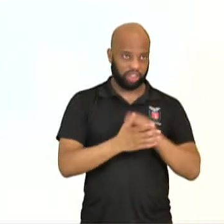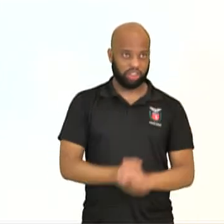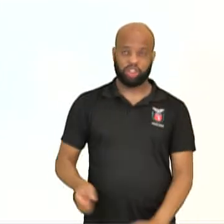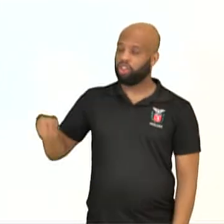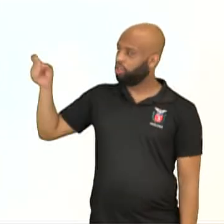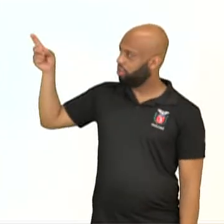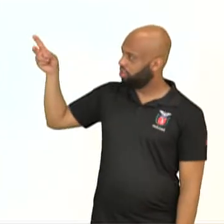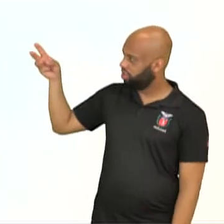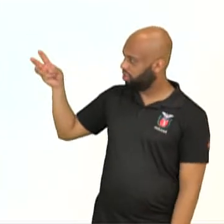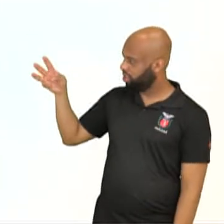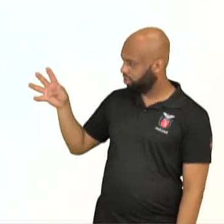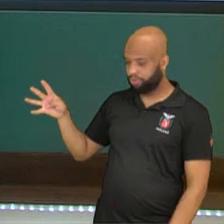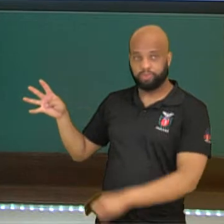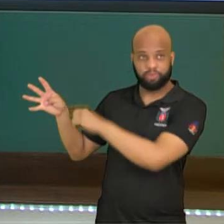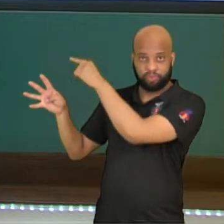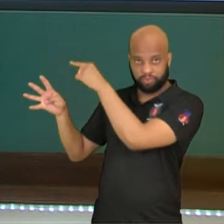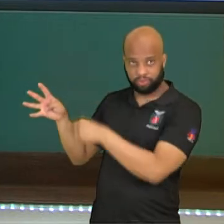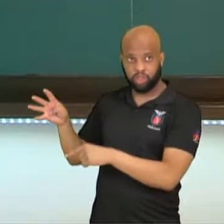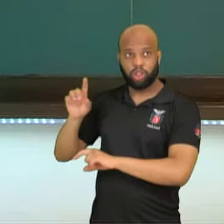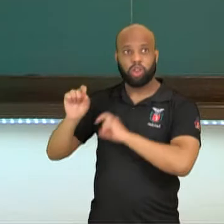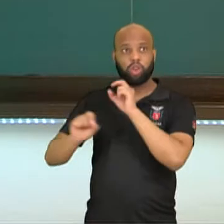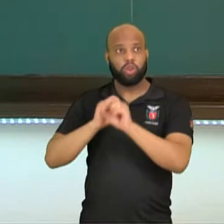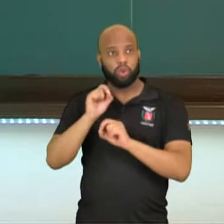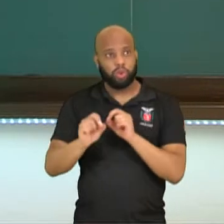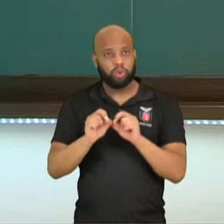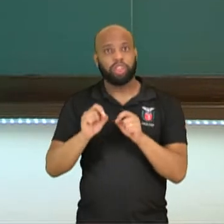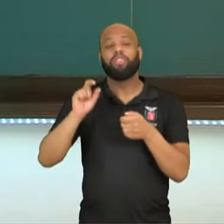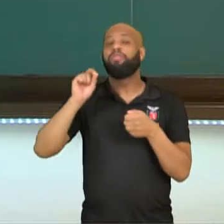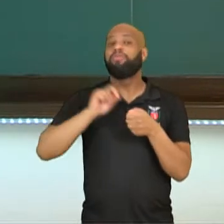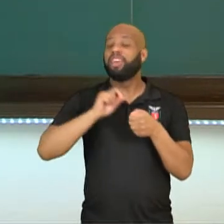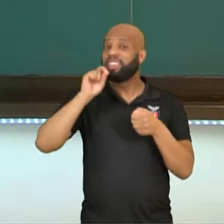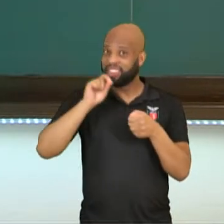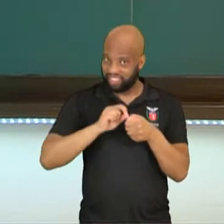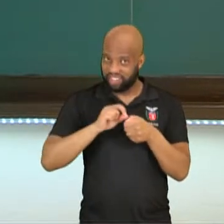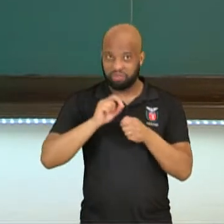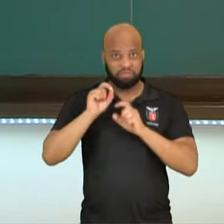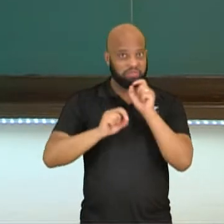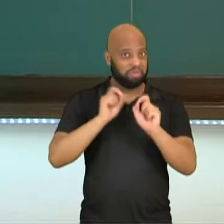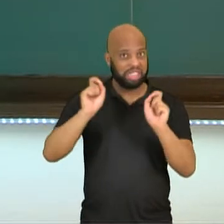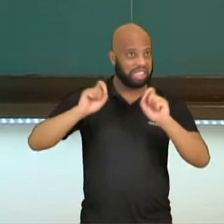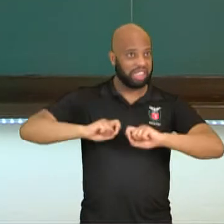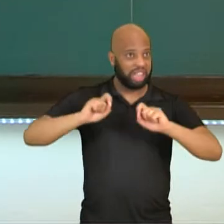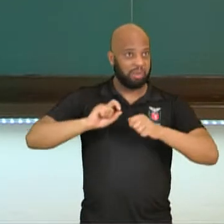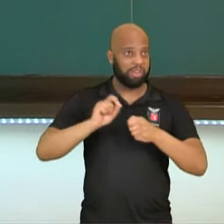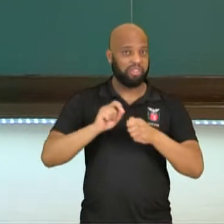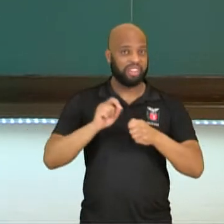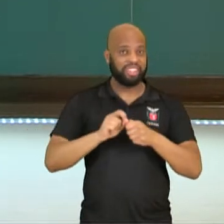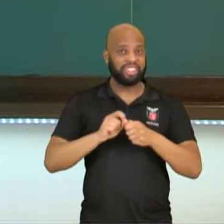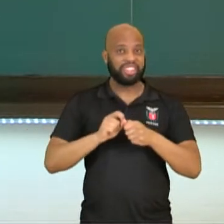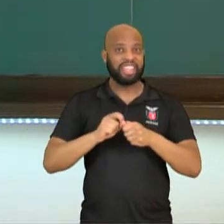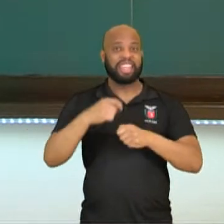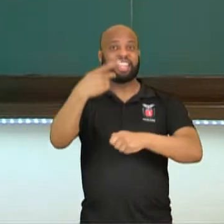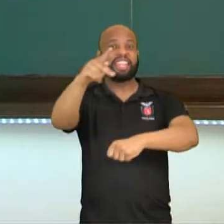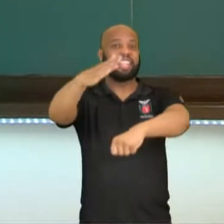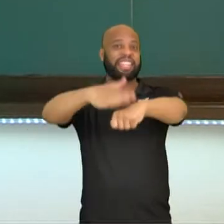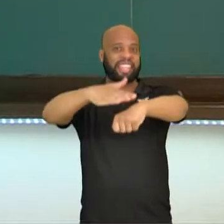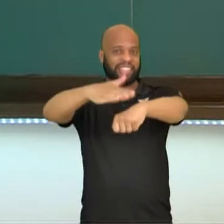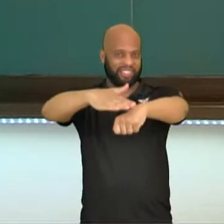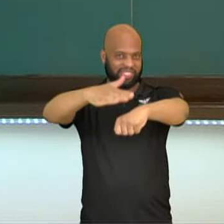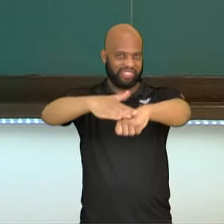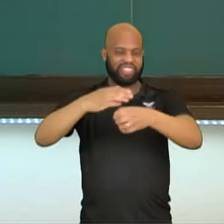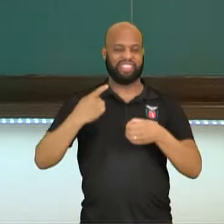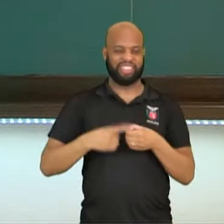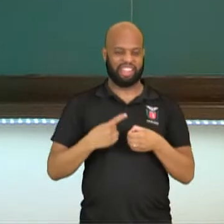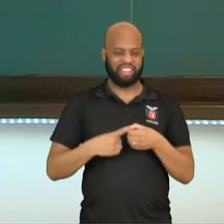ver e hacer, ou seja, o que ver, o que fazer, né? Na minha cidade, em tu ciudad.